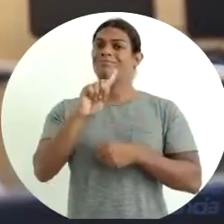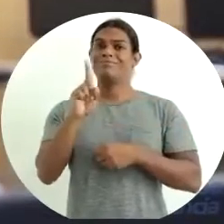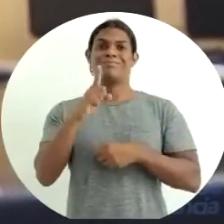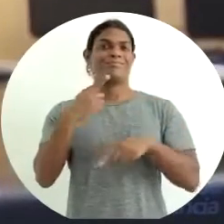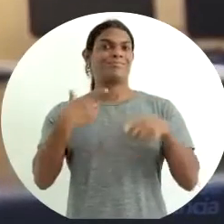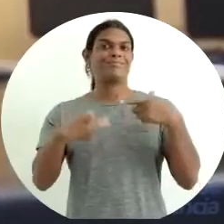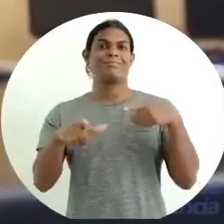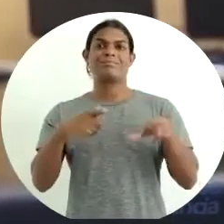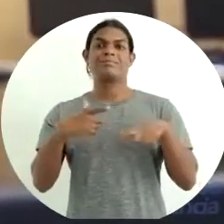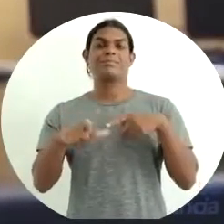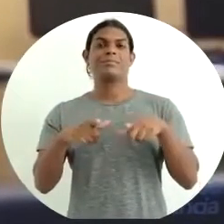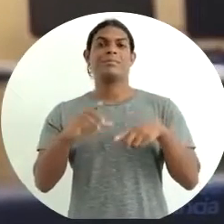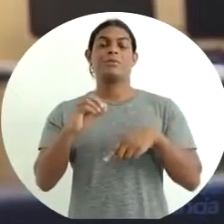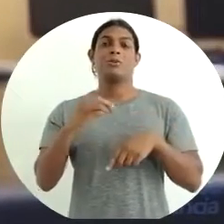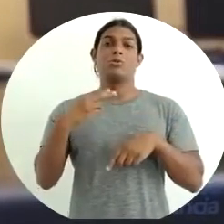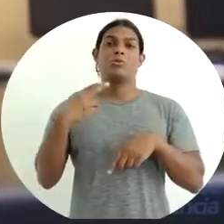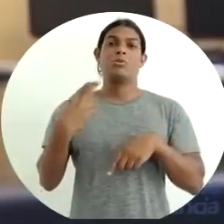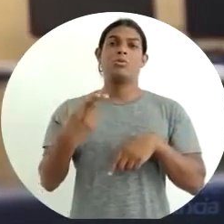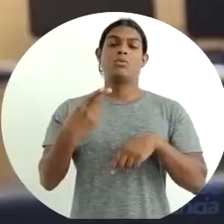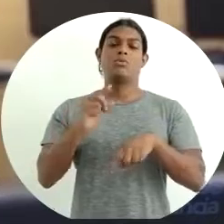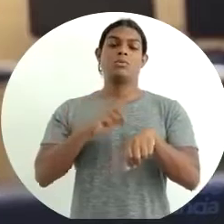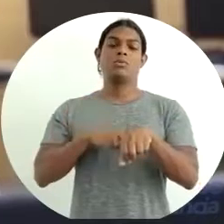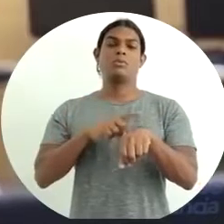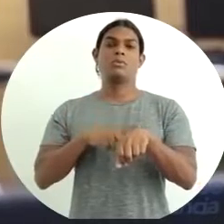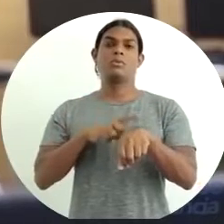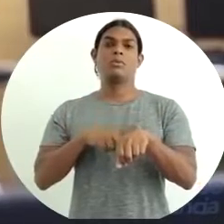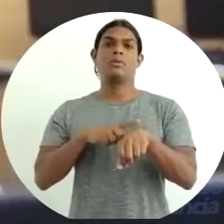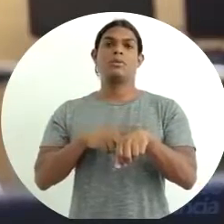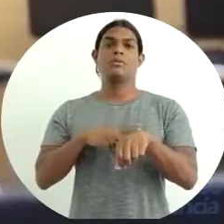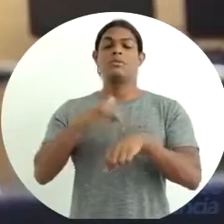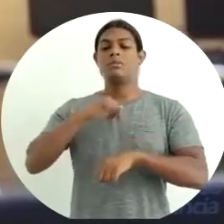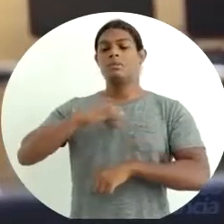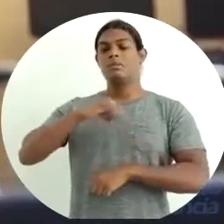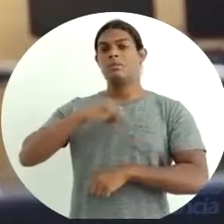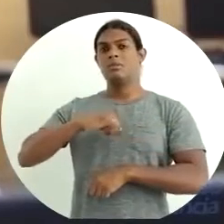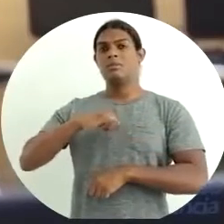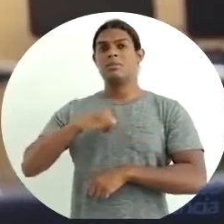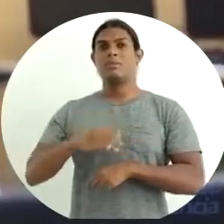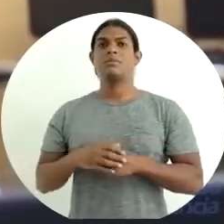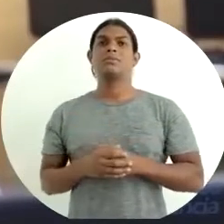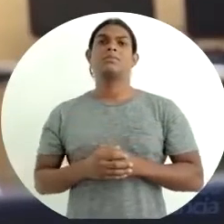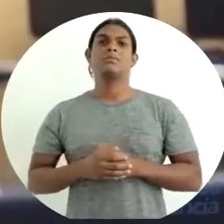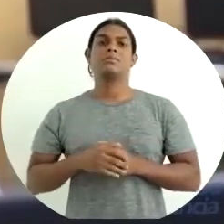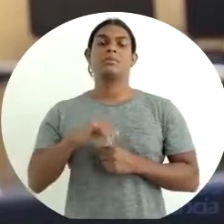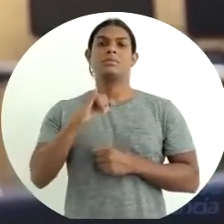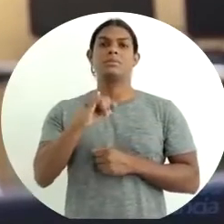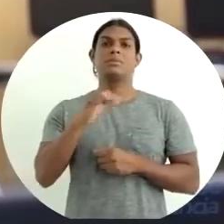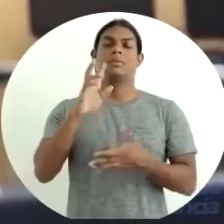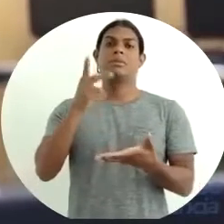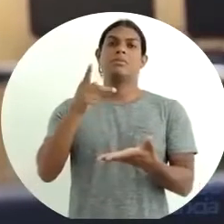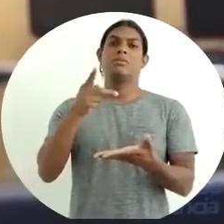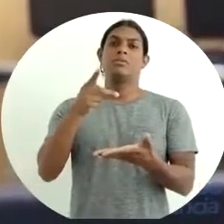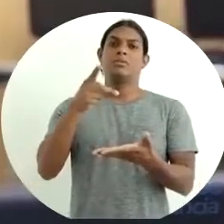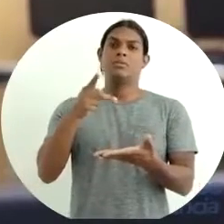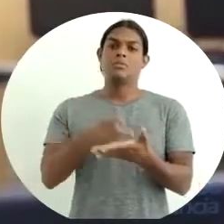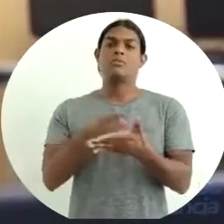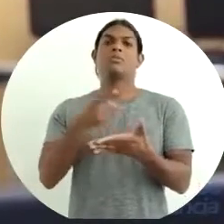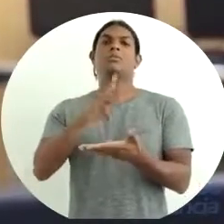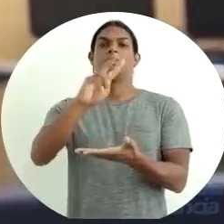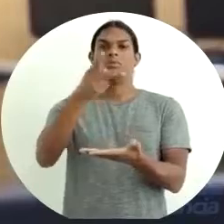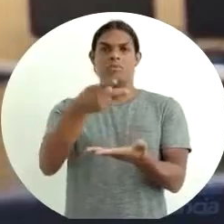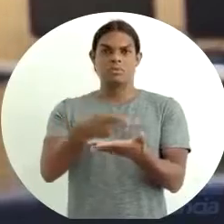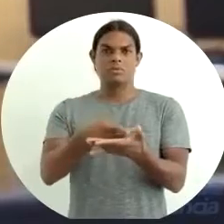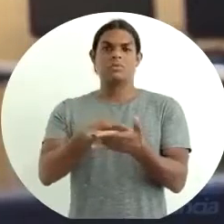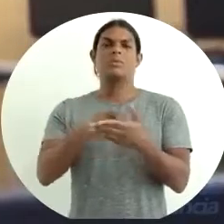hora do seu descanso. E se ele vier a sofrer um acidente ali, é um acidente do trabalho. Aí, professor, mas que o senhor está